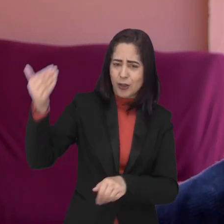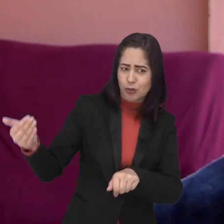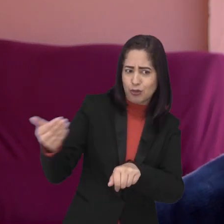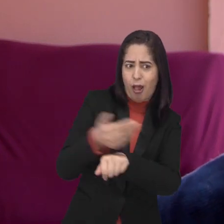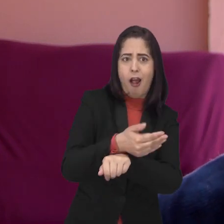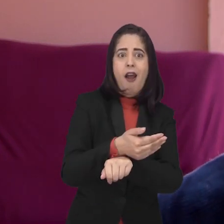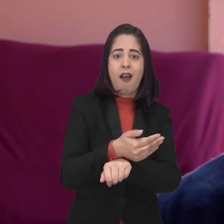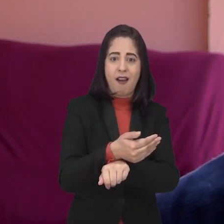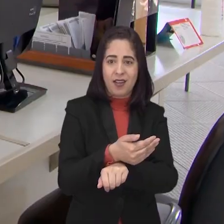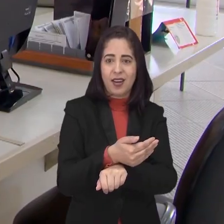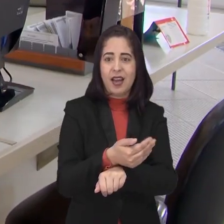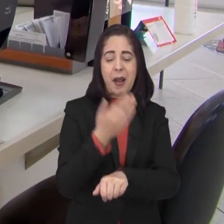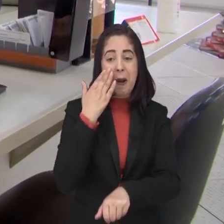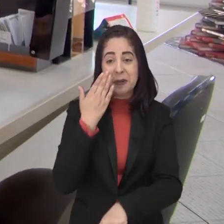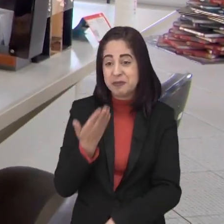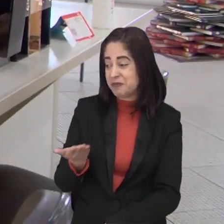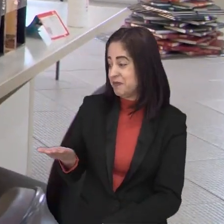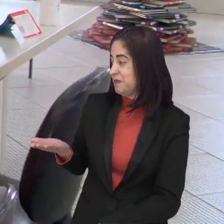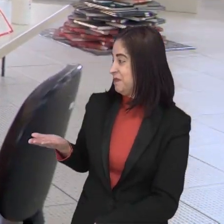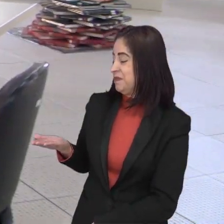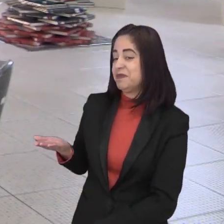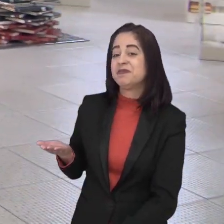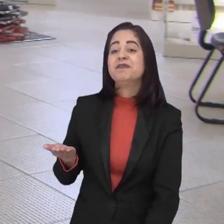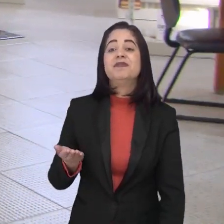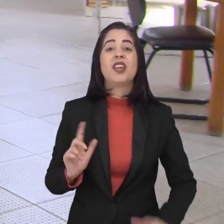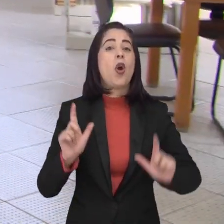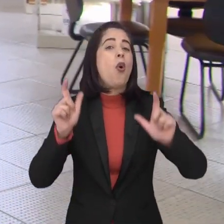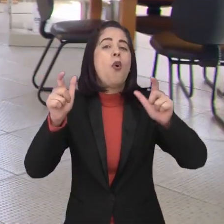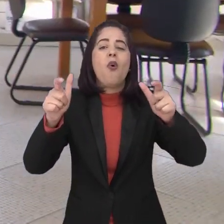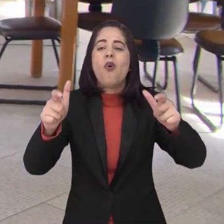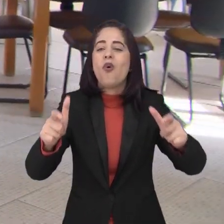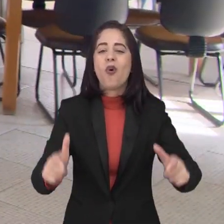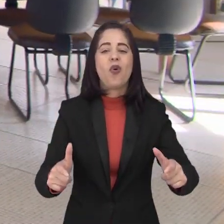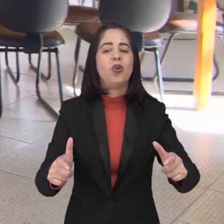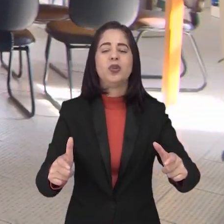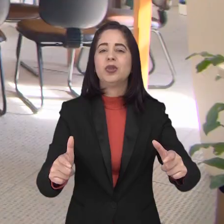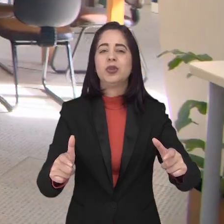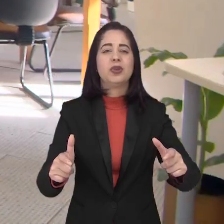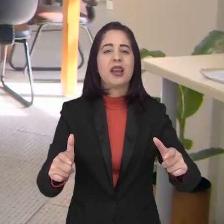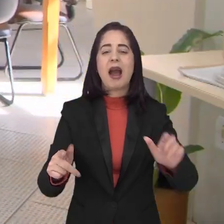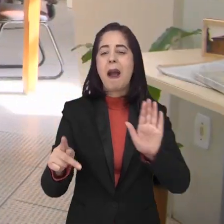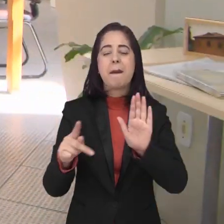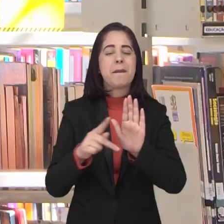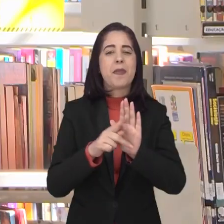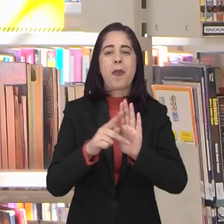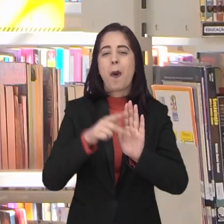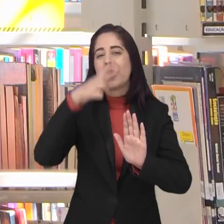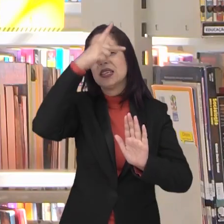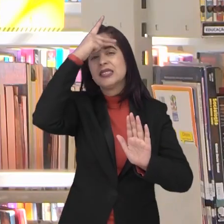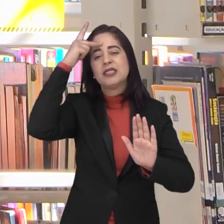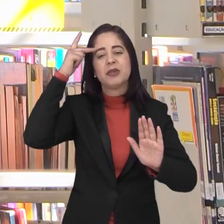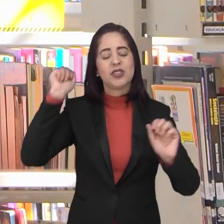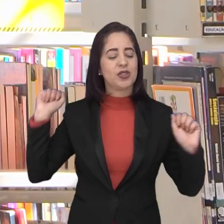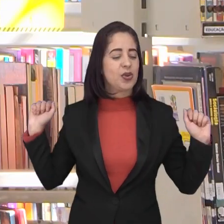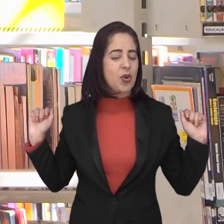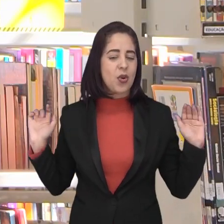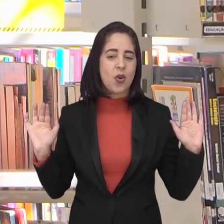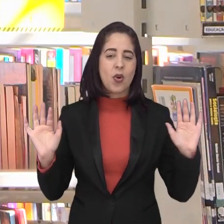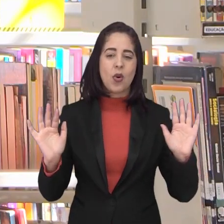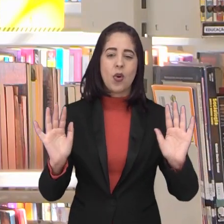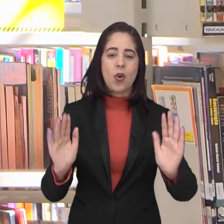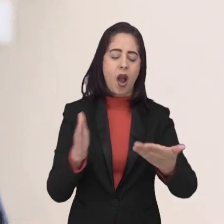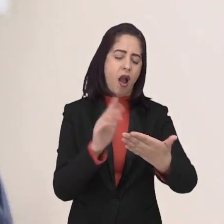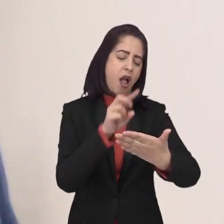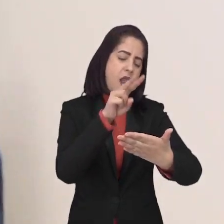adultos, e isso aí trouxe um local para as pessoas terem